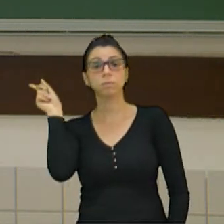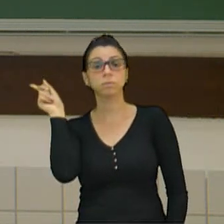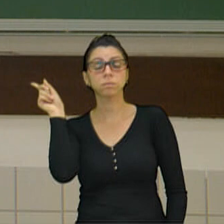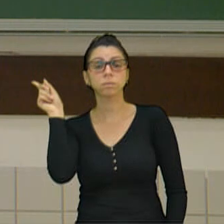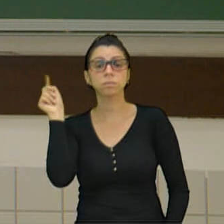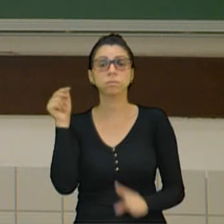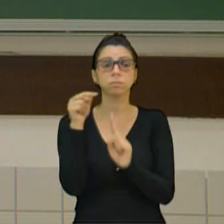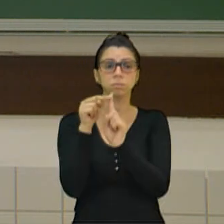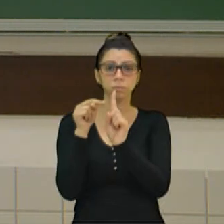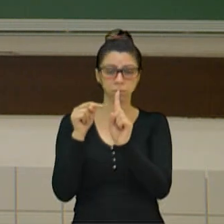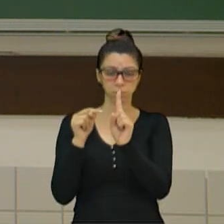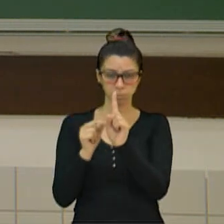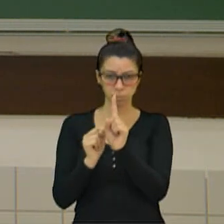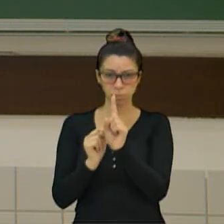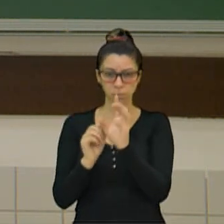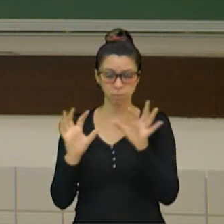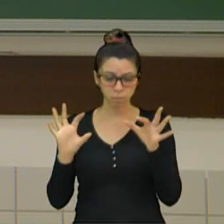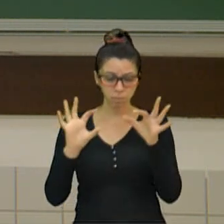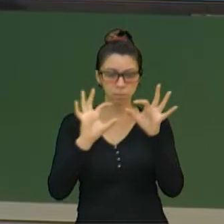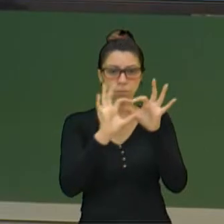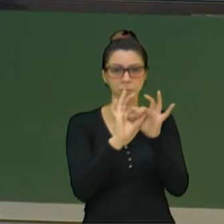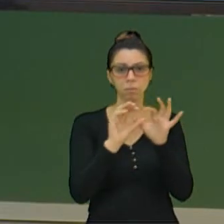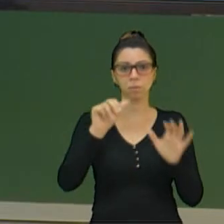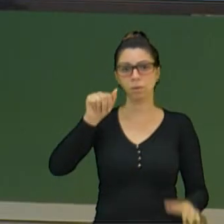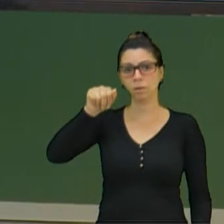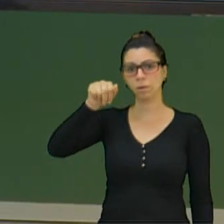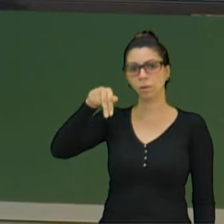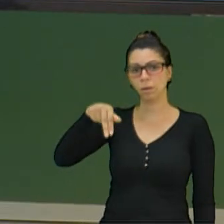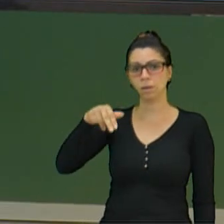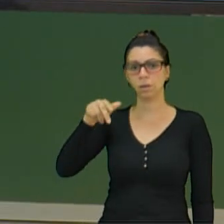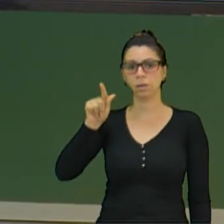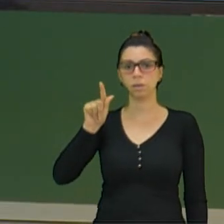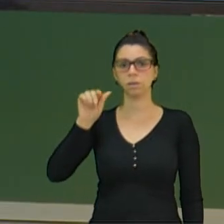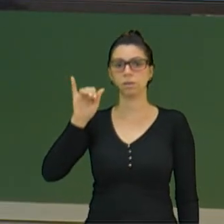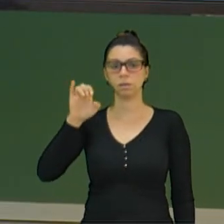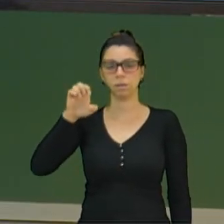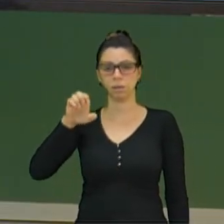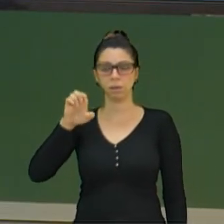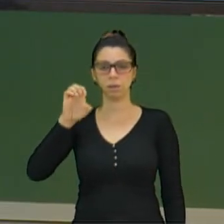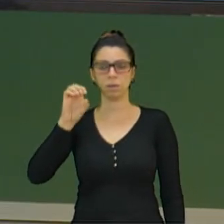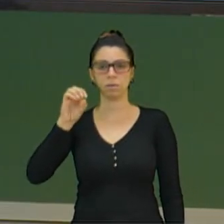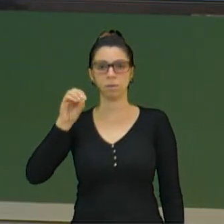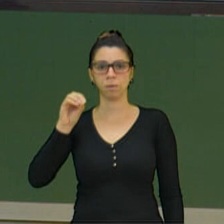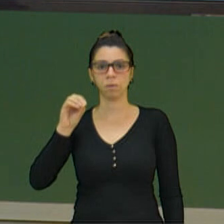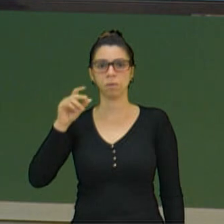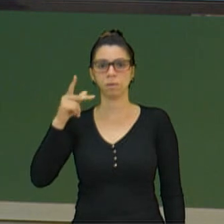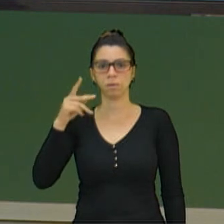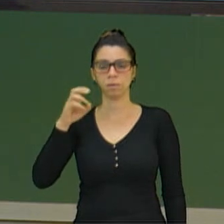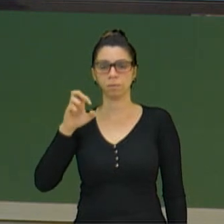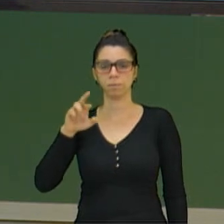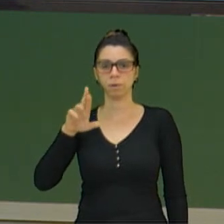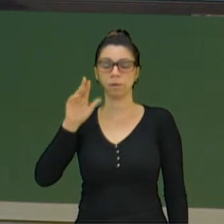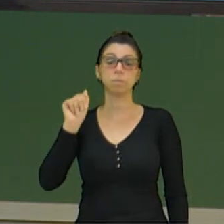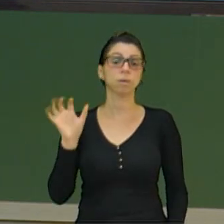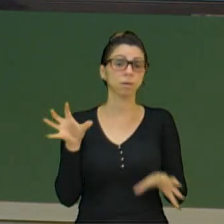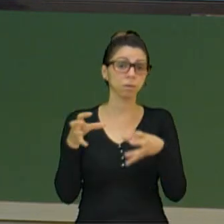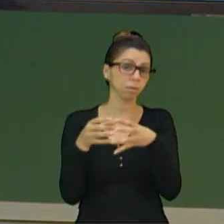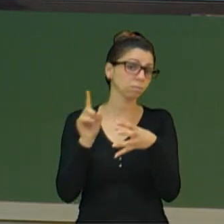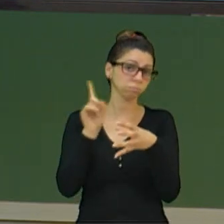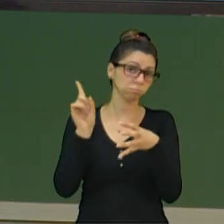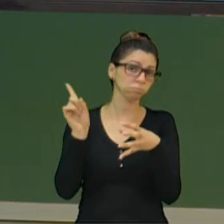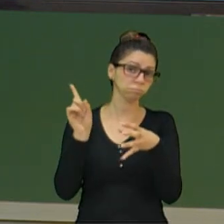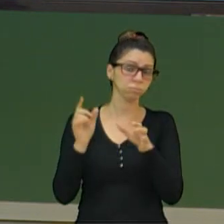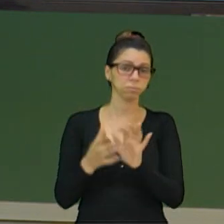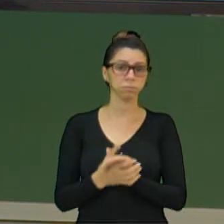liga elas ao grupo de angiospermas, para dizer que elas têm um parentesco, são as plantas desse grupo, do